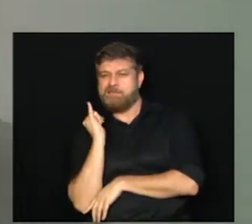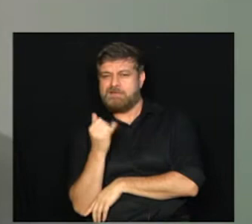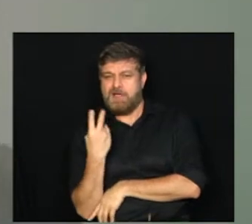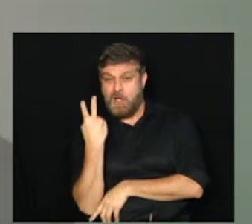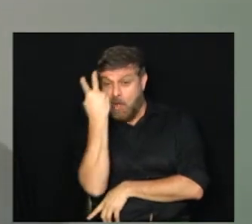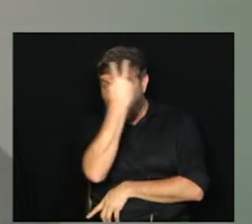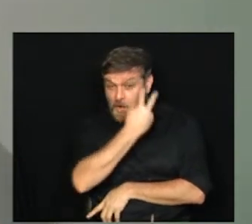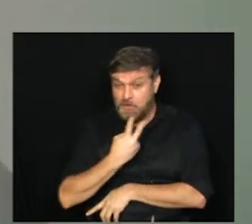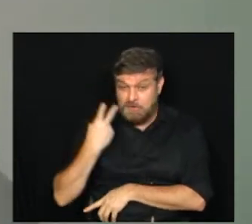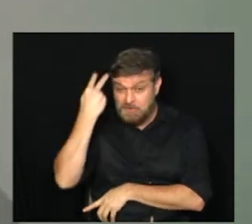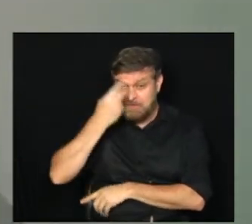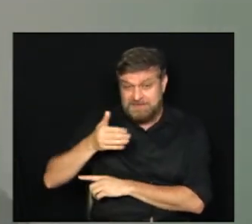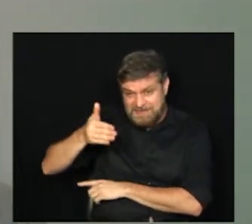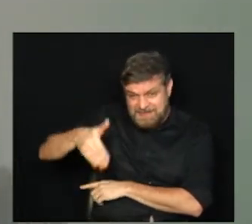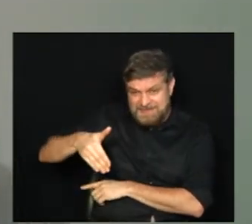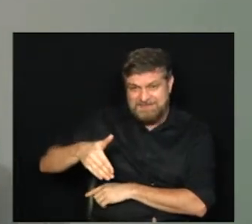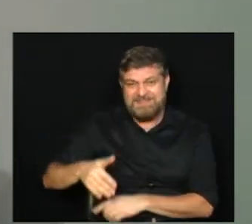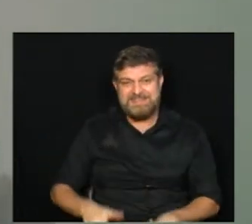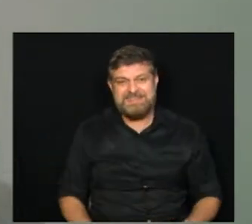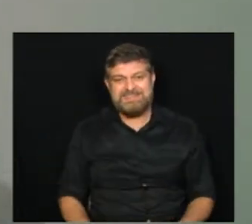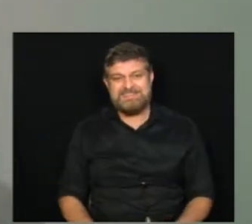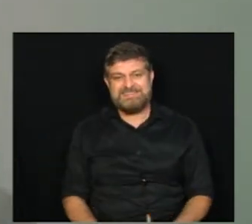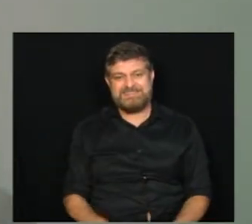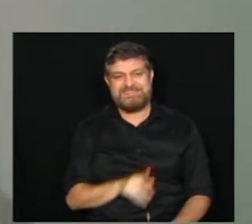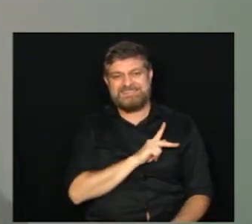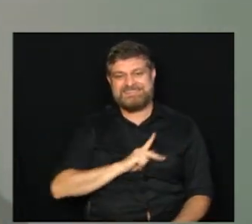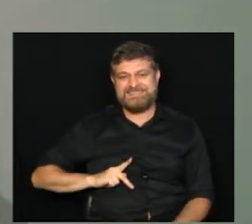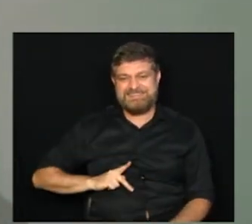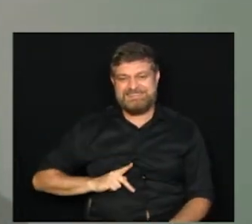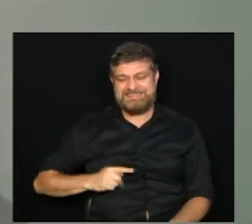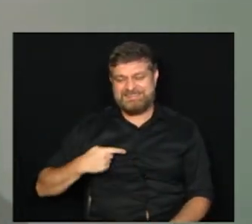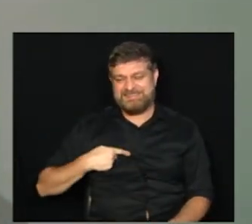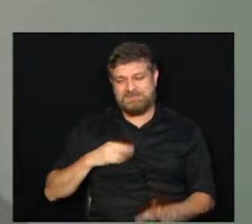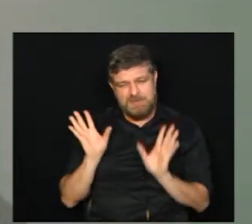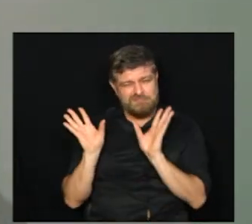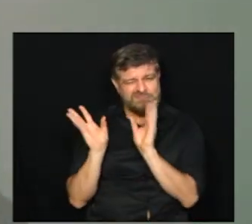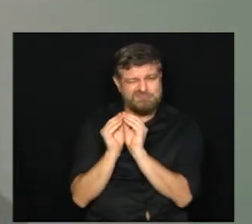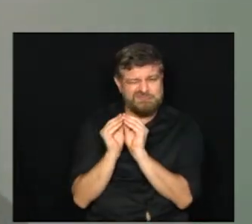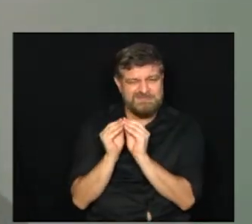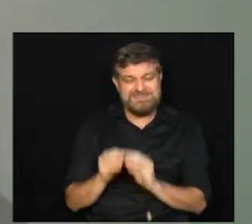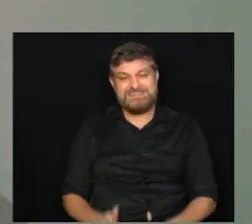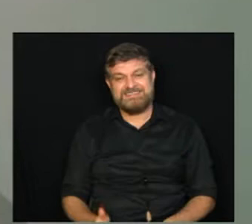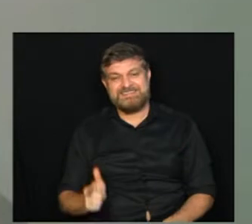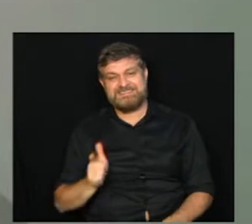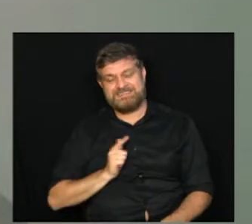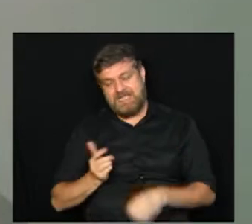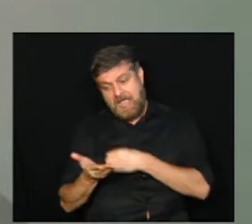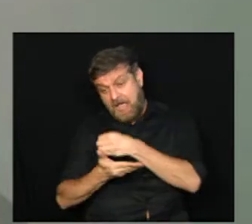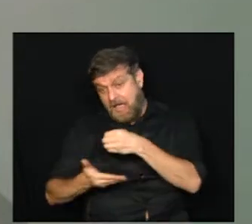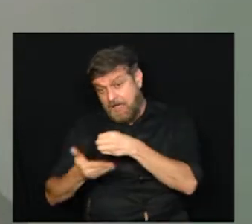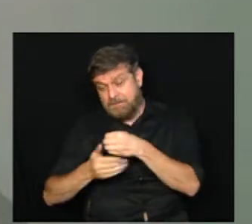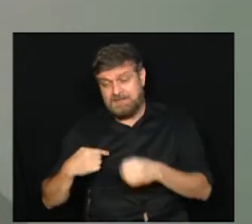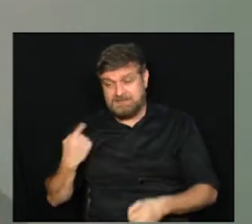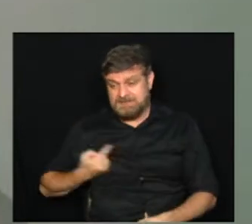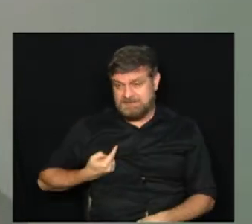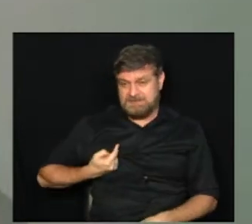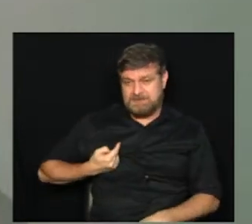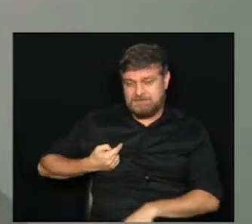horas e meia que eu tinha, presidente, é basicamente isso que nós